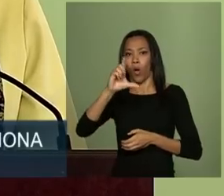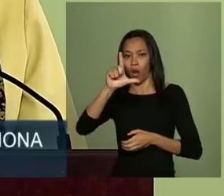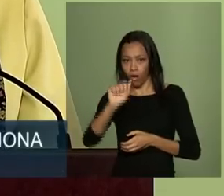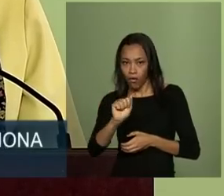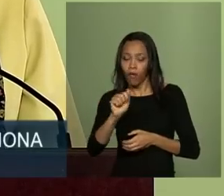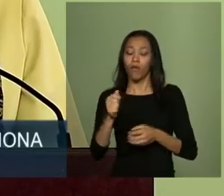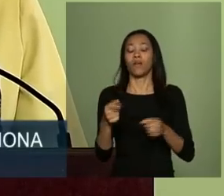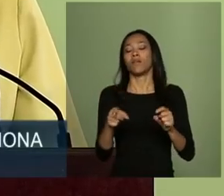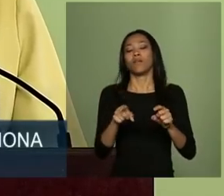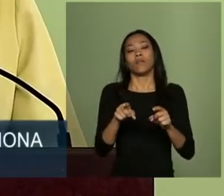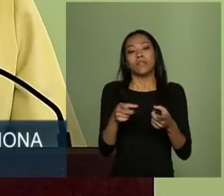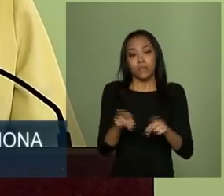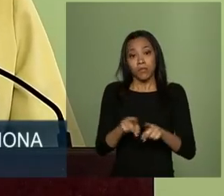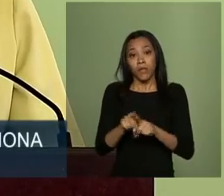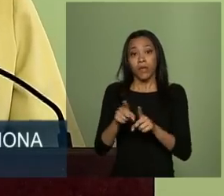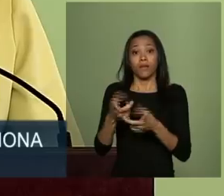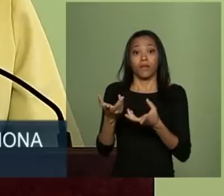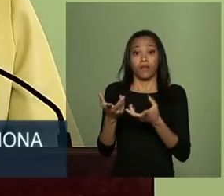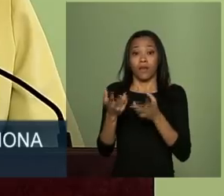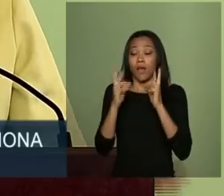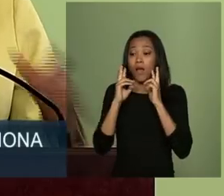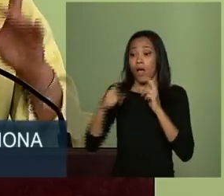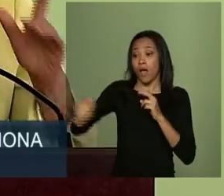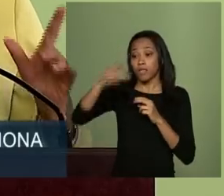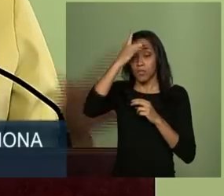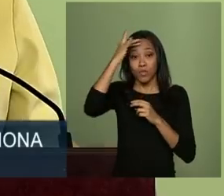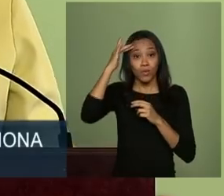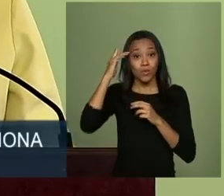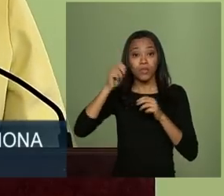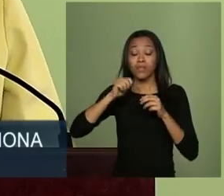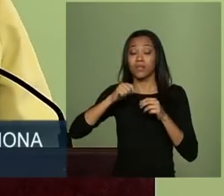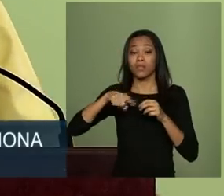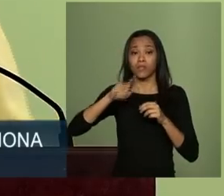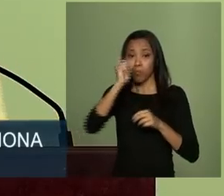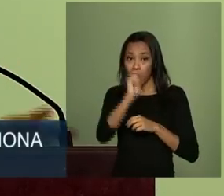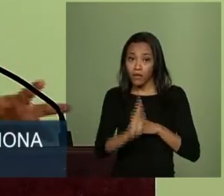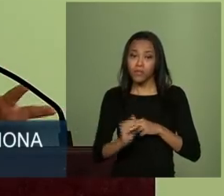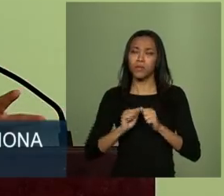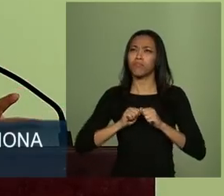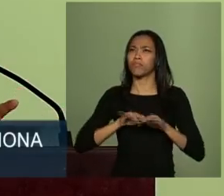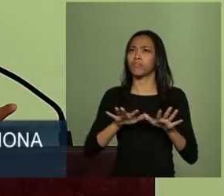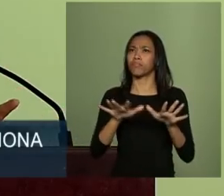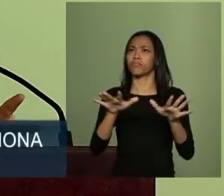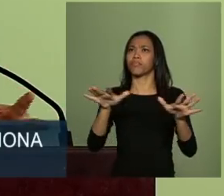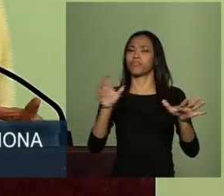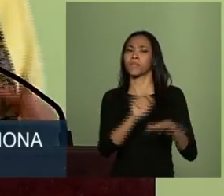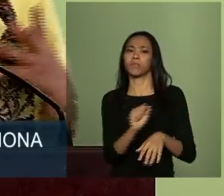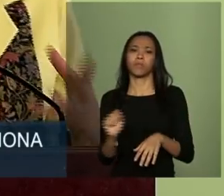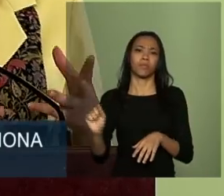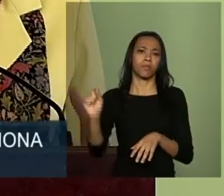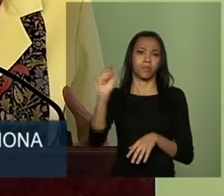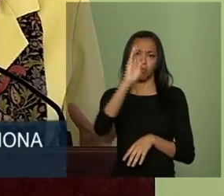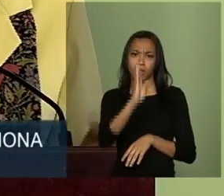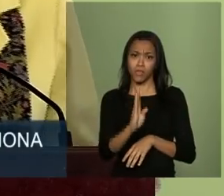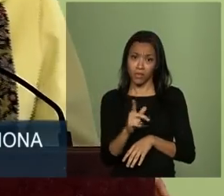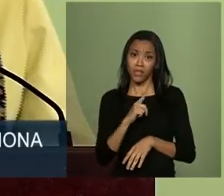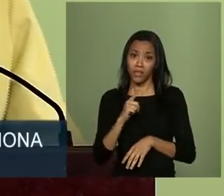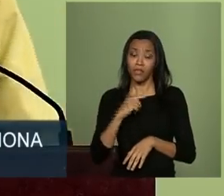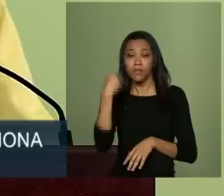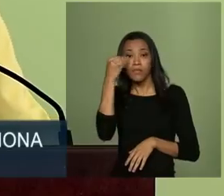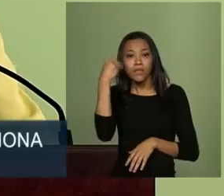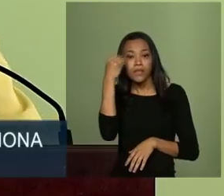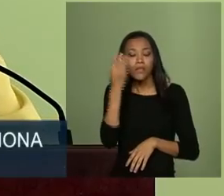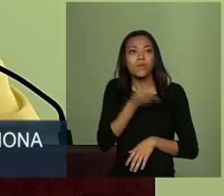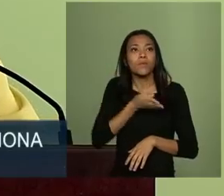população brasileira que é espalhada pelos todos os rincões do país e que tem um conhecimento